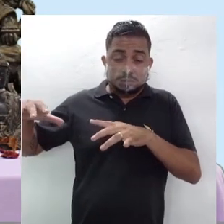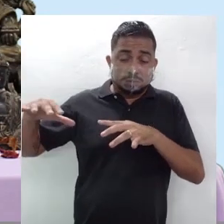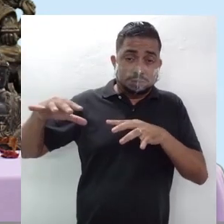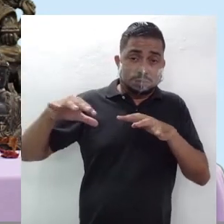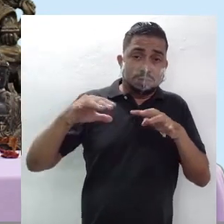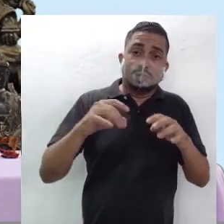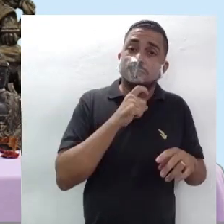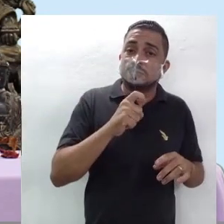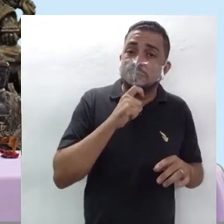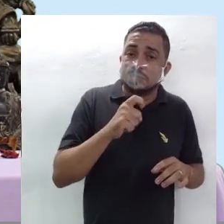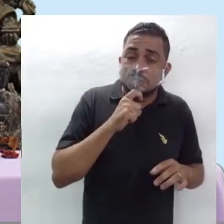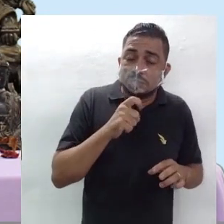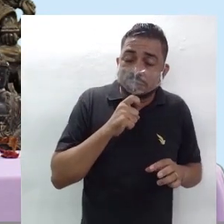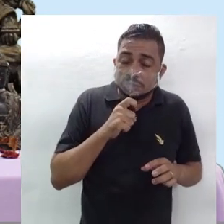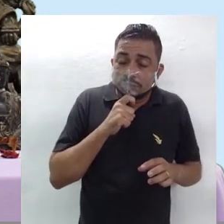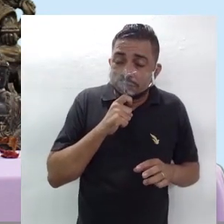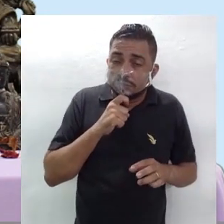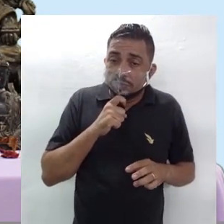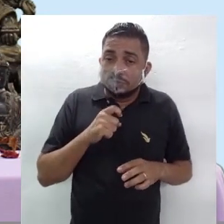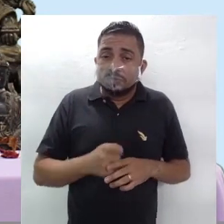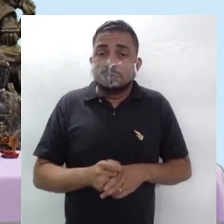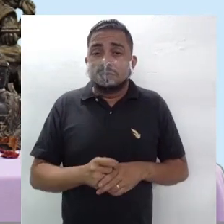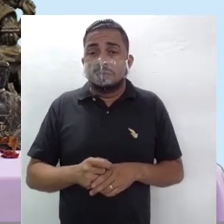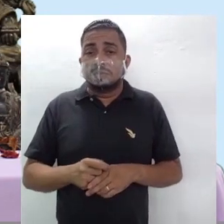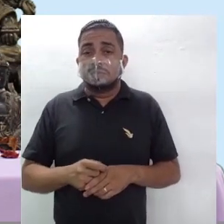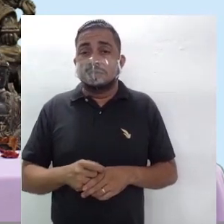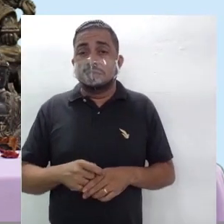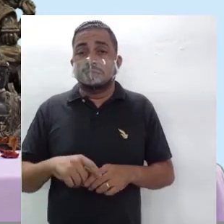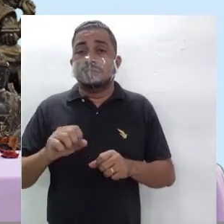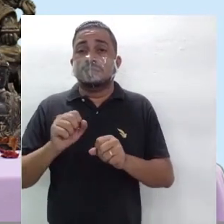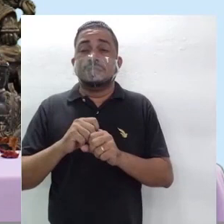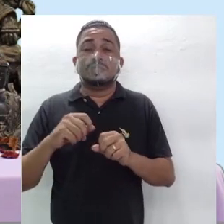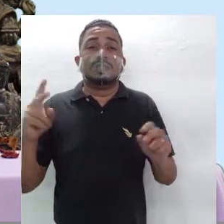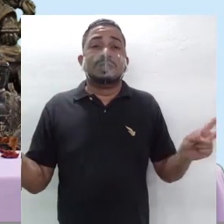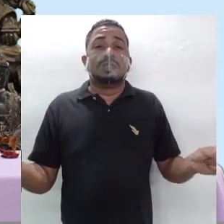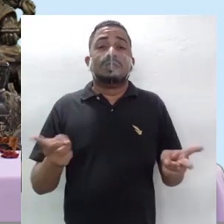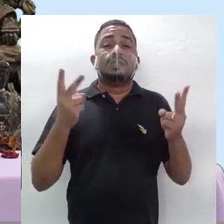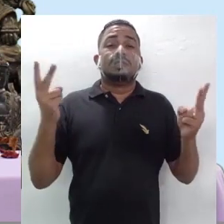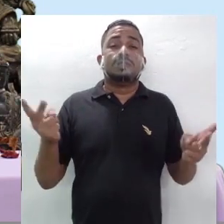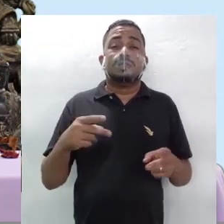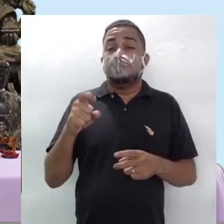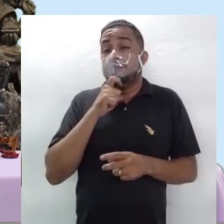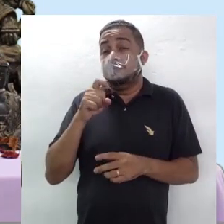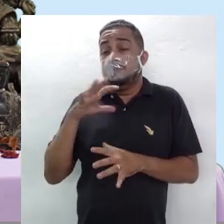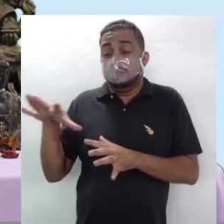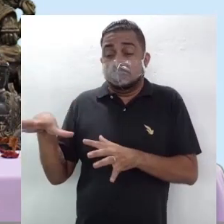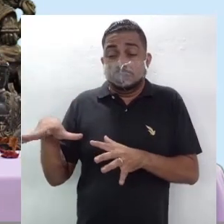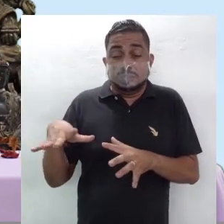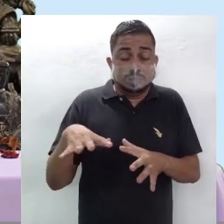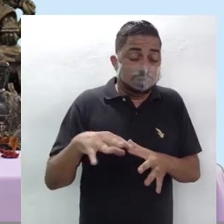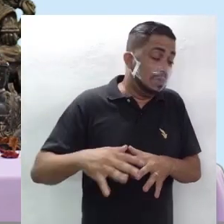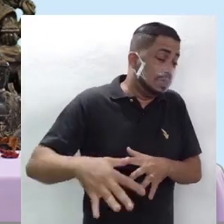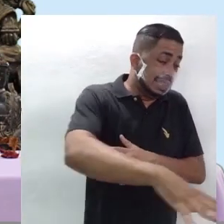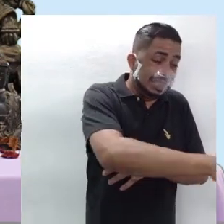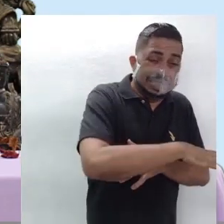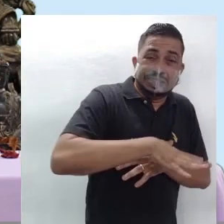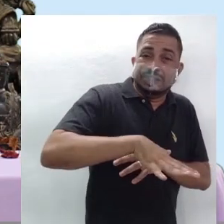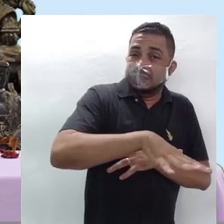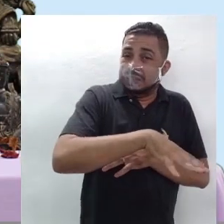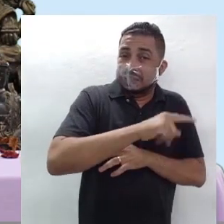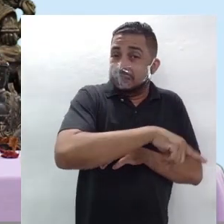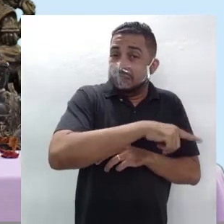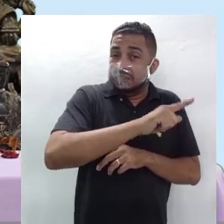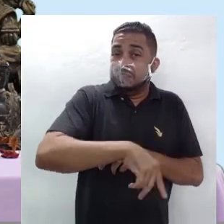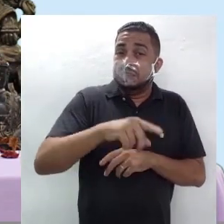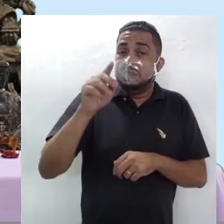frente fria, ou seja, a frente de ar frio, em região onde o